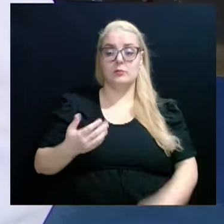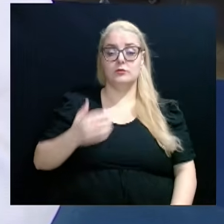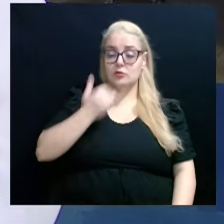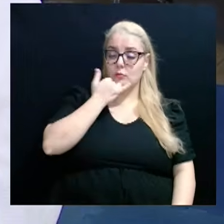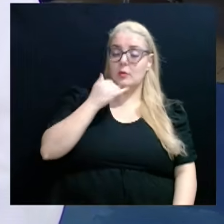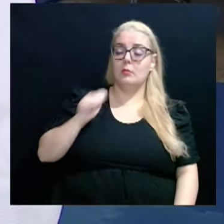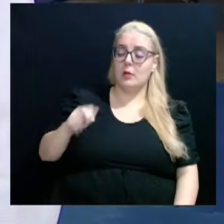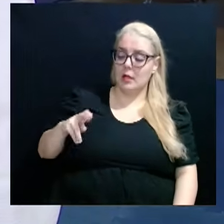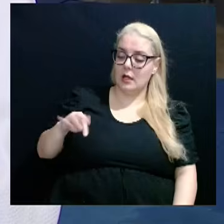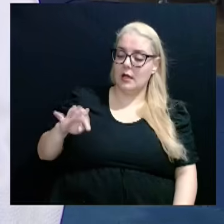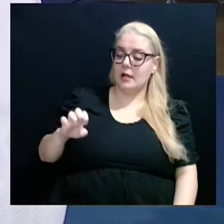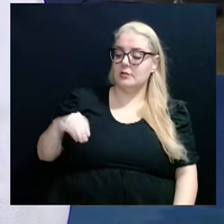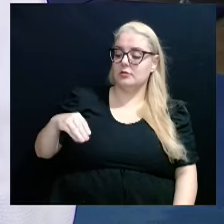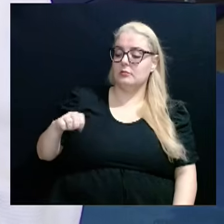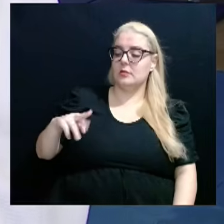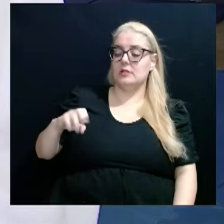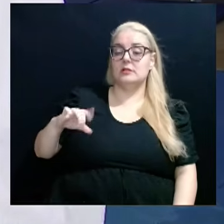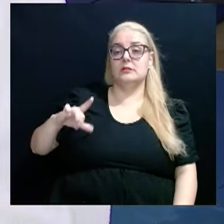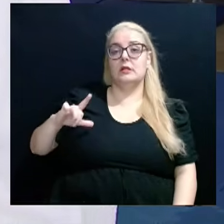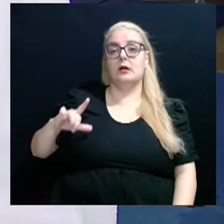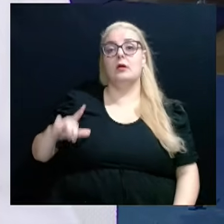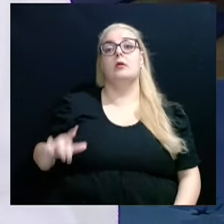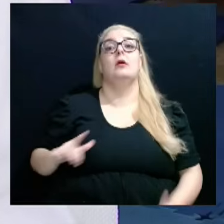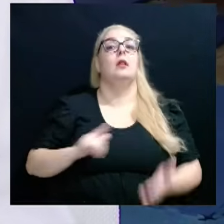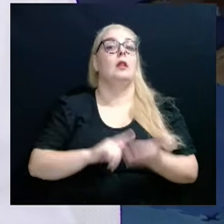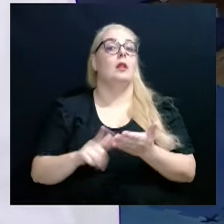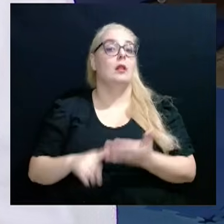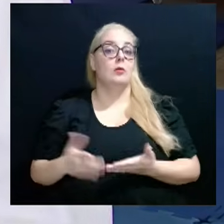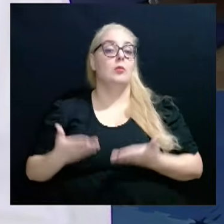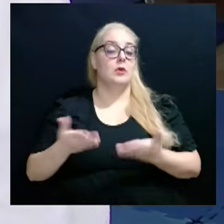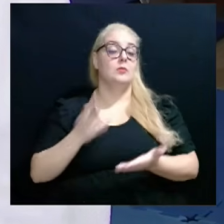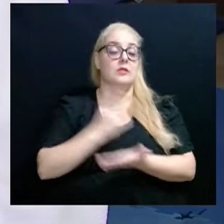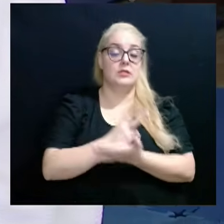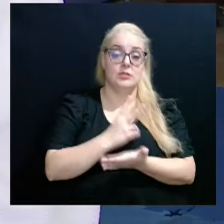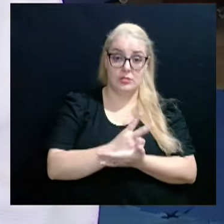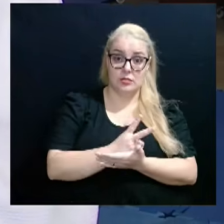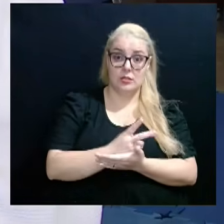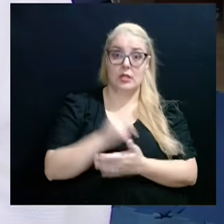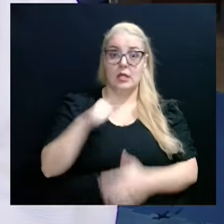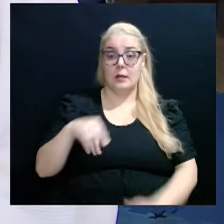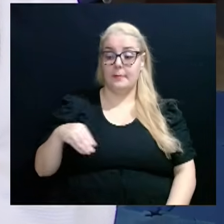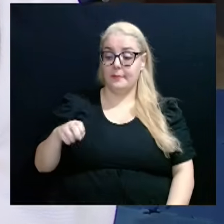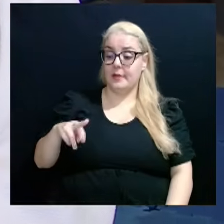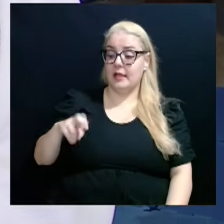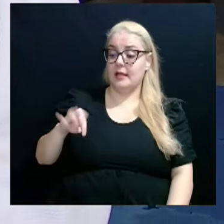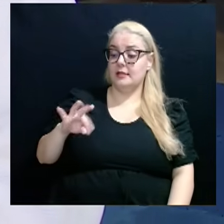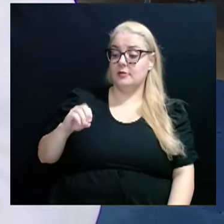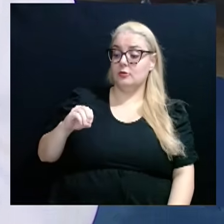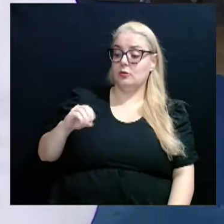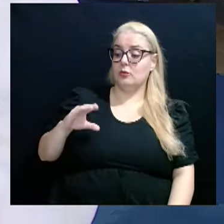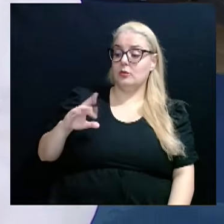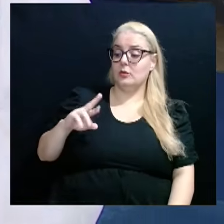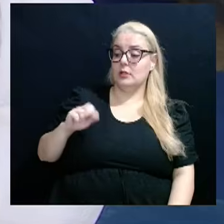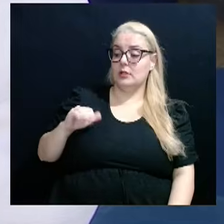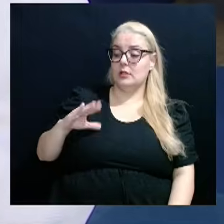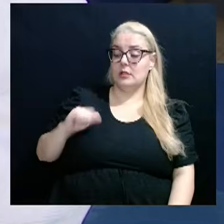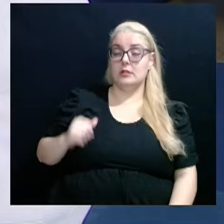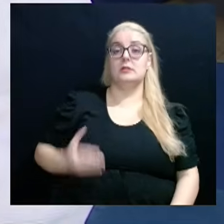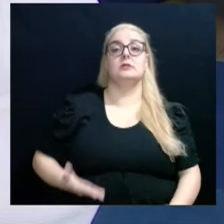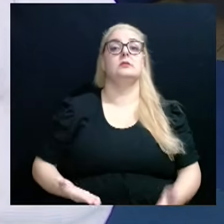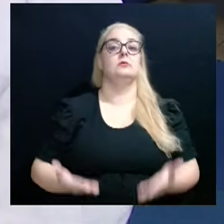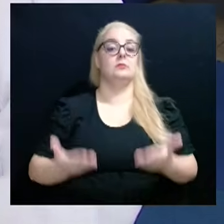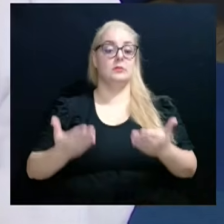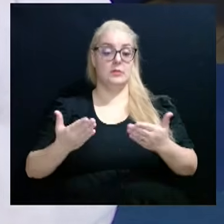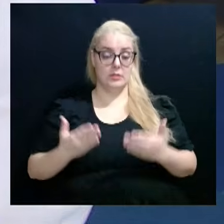sempre colocar para eles, olha, é sobre meritocracia, então você precisa nos apresentar e a gente vai